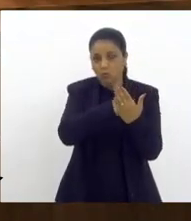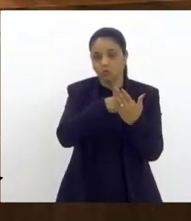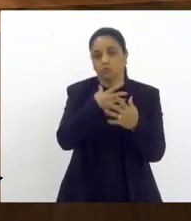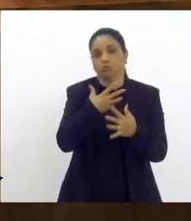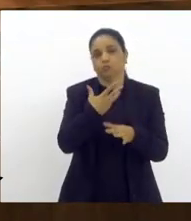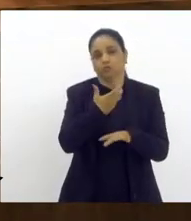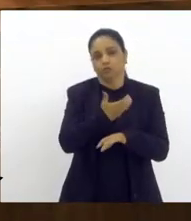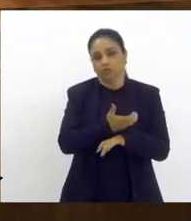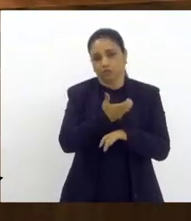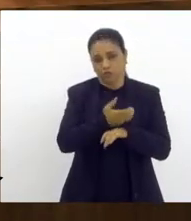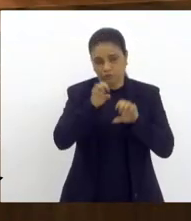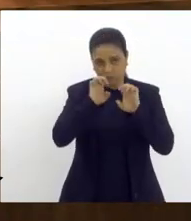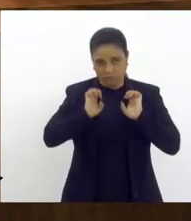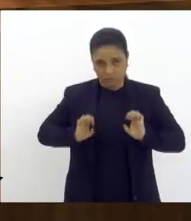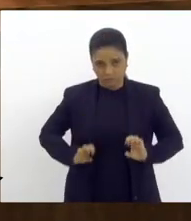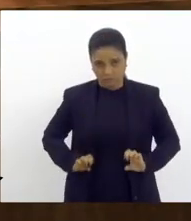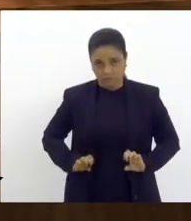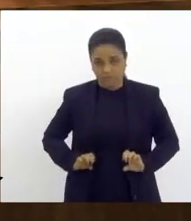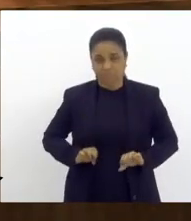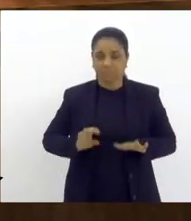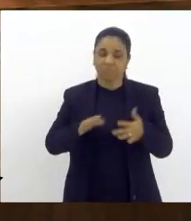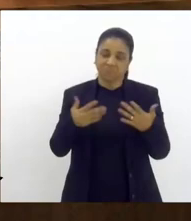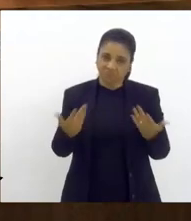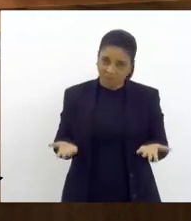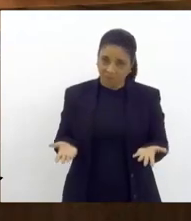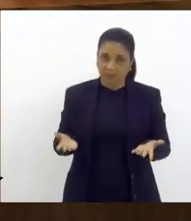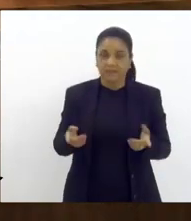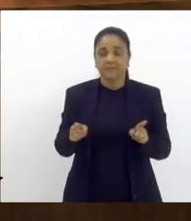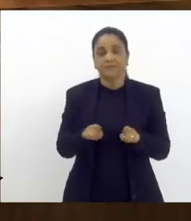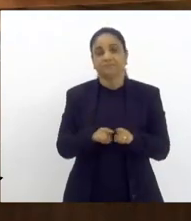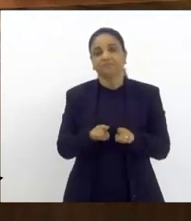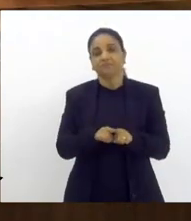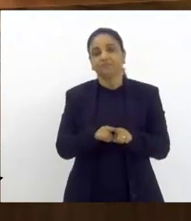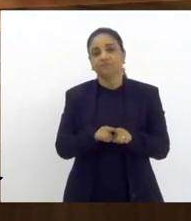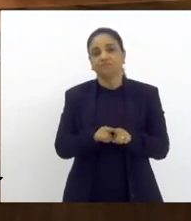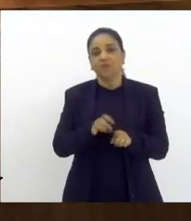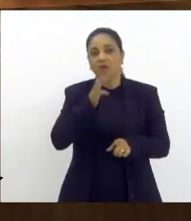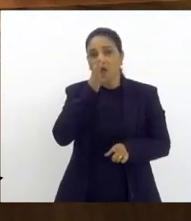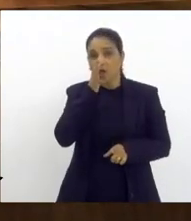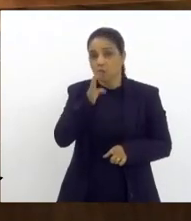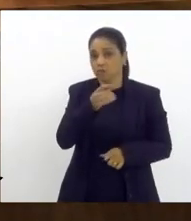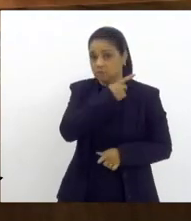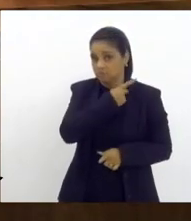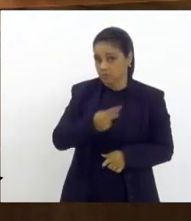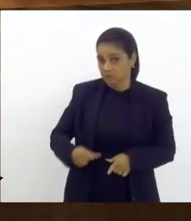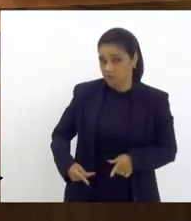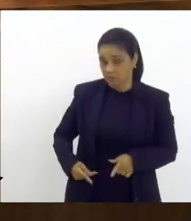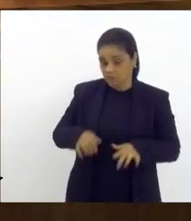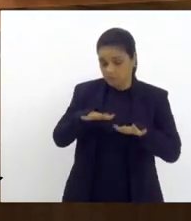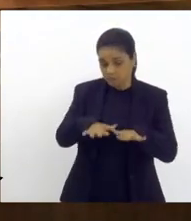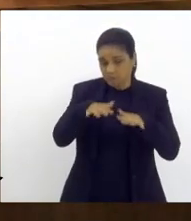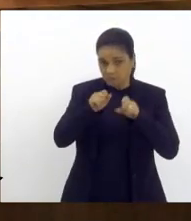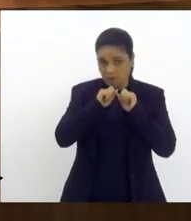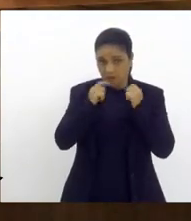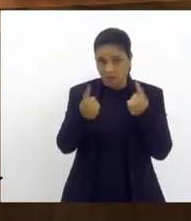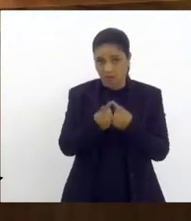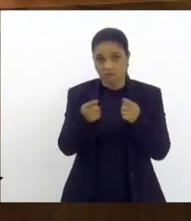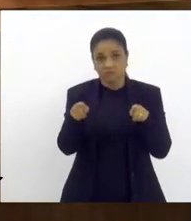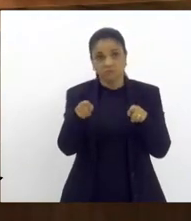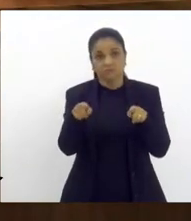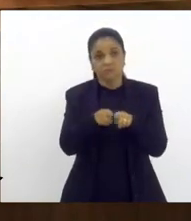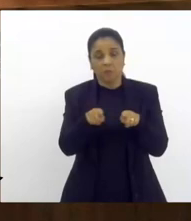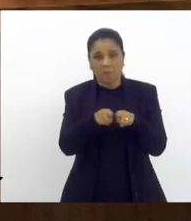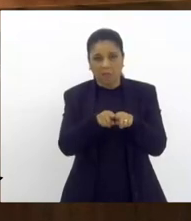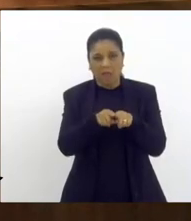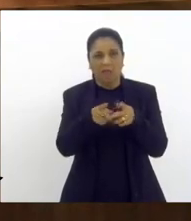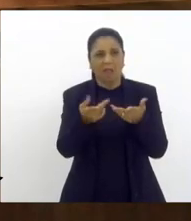e não preciso nem falar que ah fala que acusa o presidente da casa de estar aparelhando a